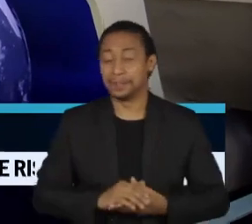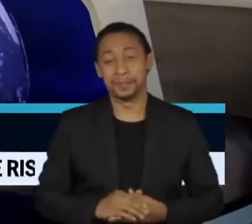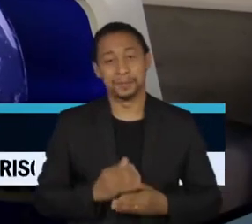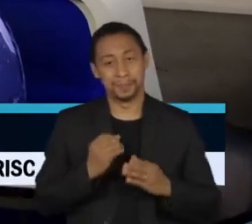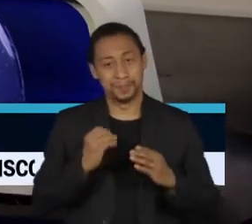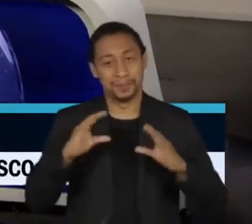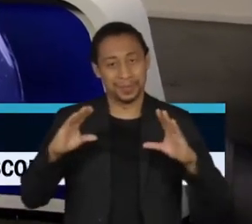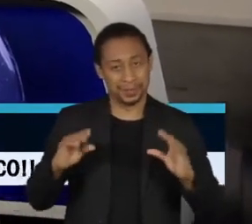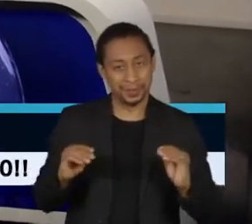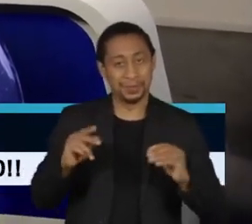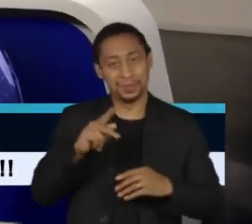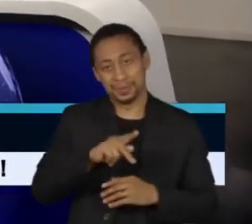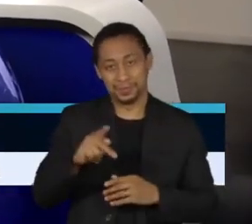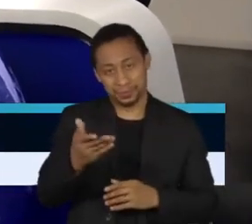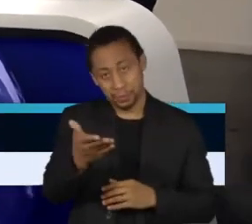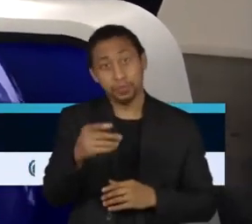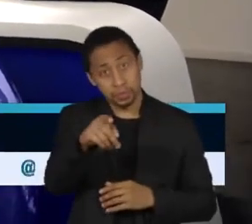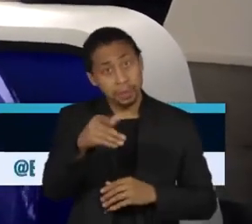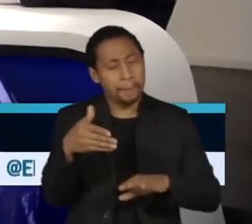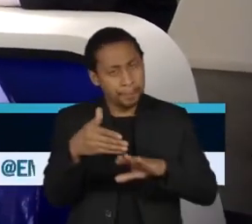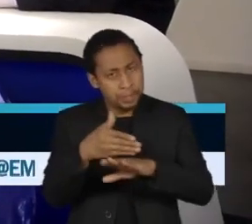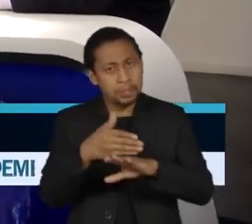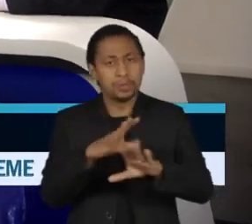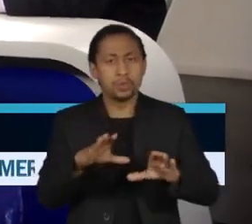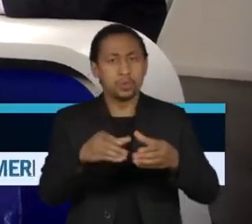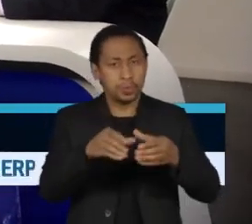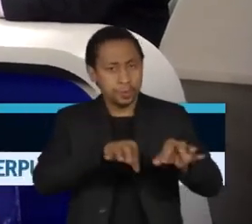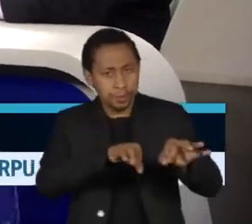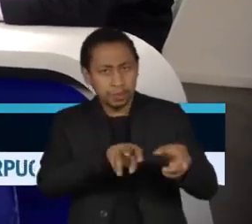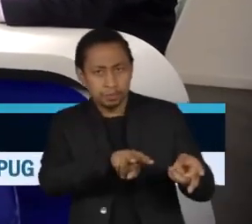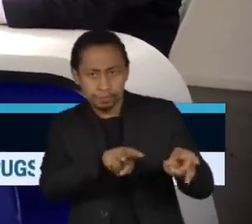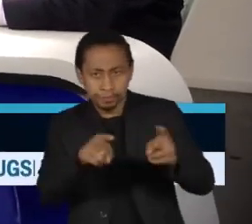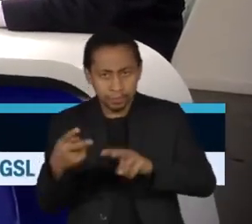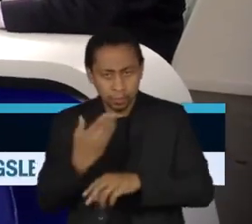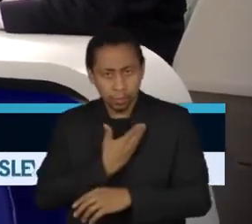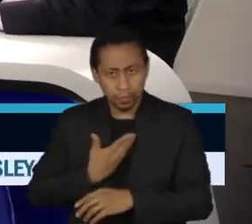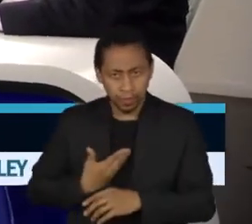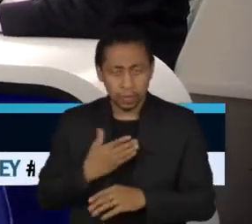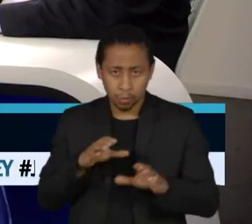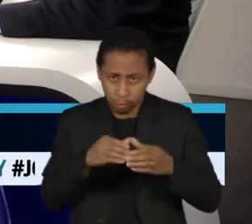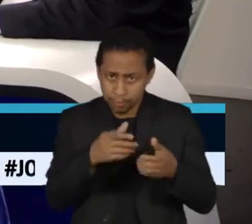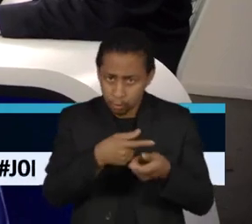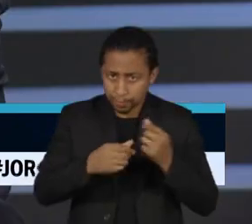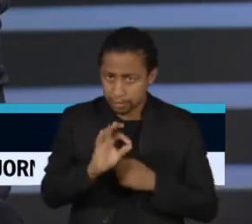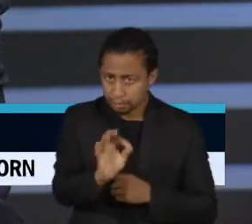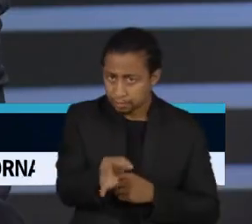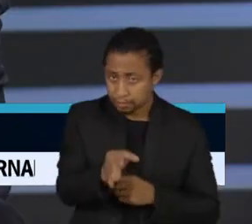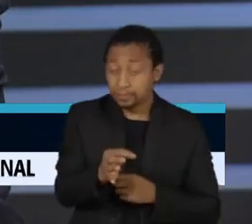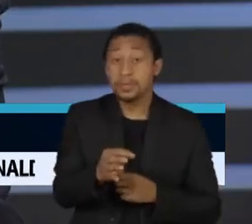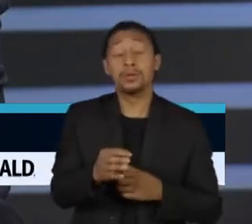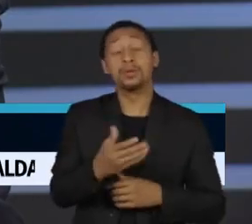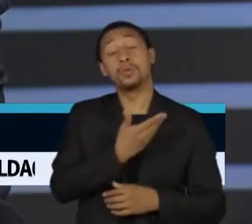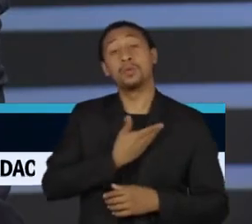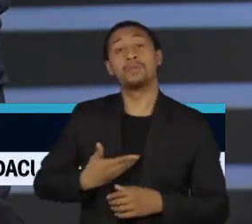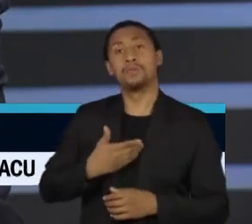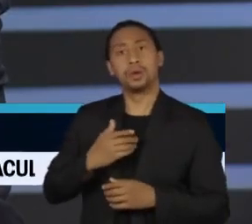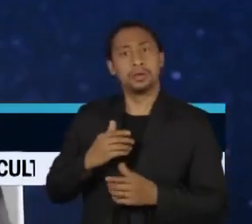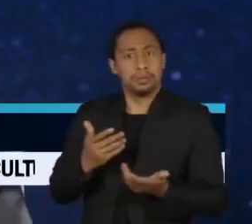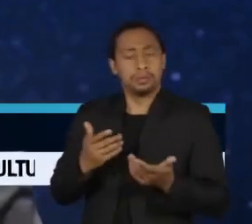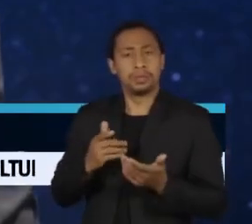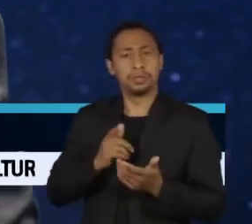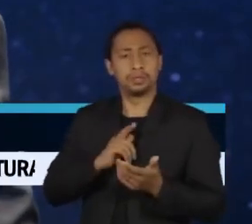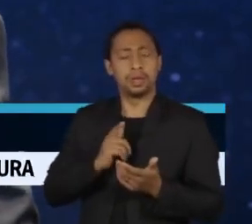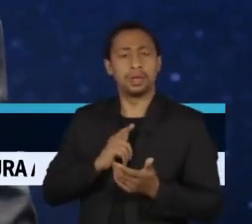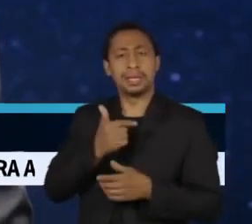noite boa noite o Senhor está na equipe de transição na área de Economia o governo recupera quase 10 bilhões que estariam nas mãos do Congresso